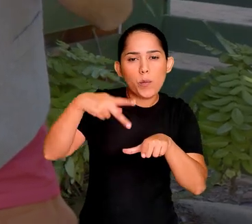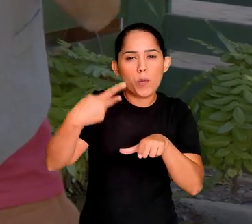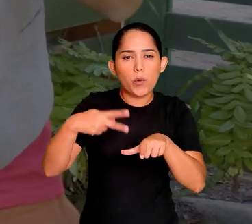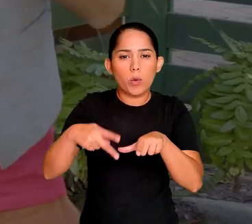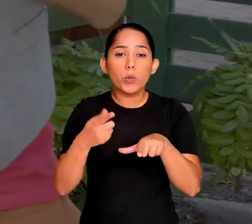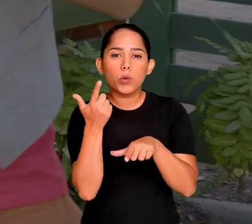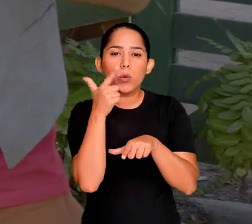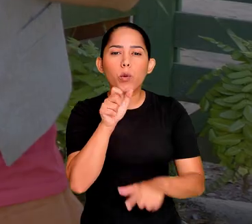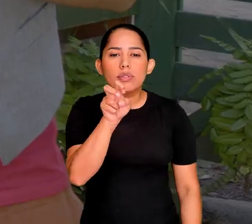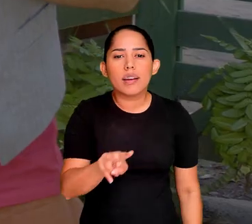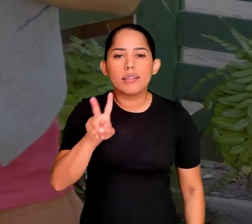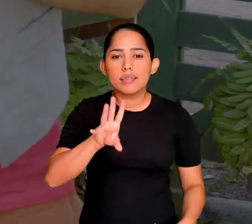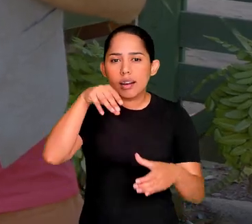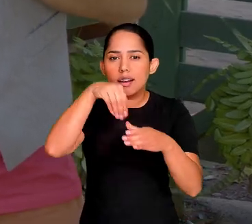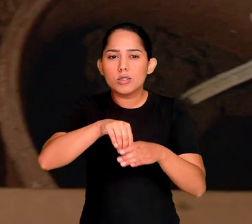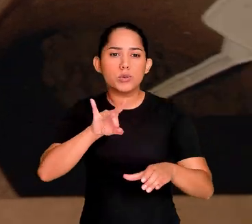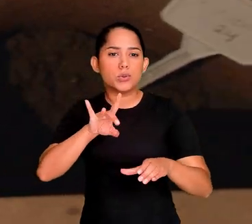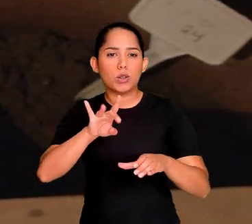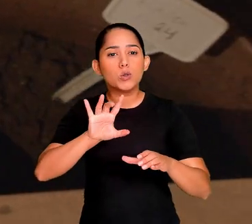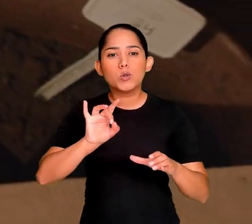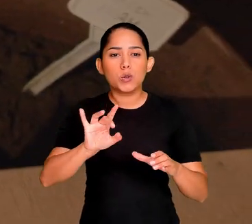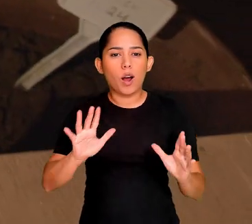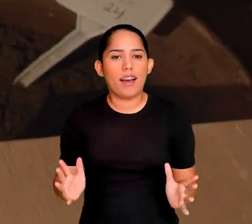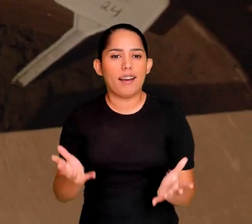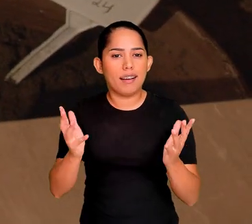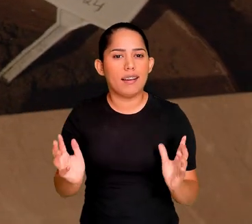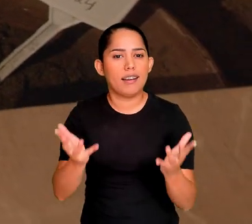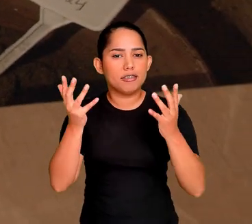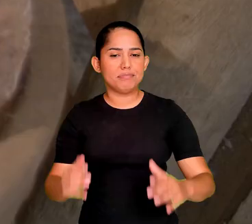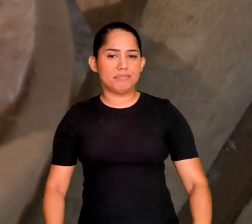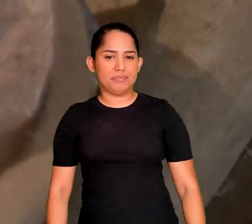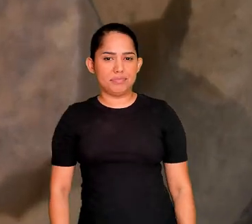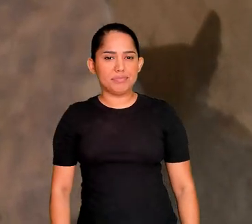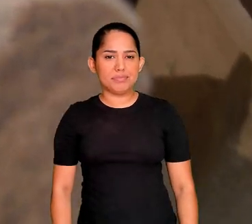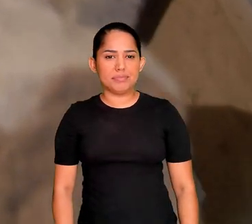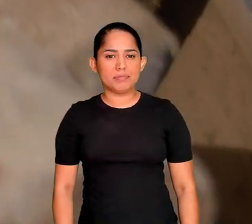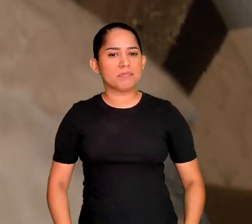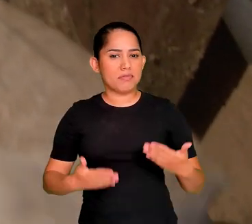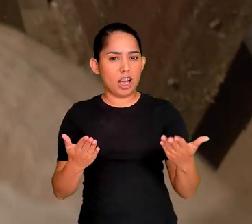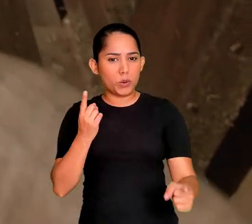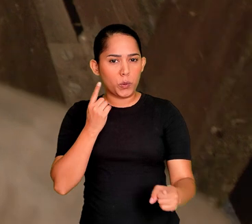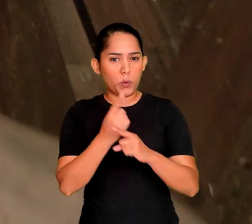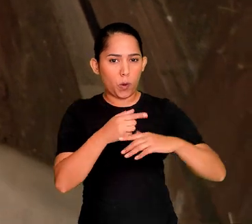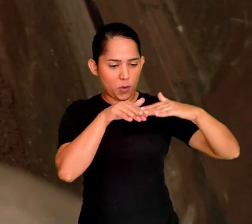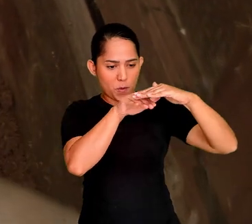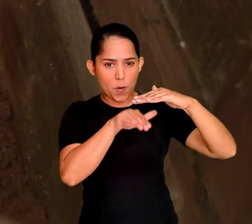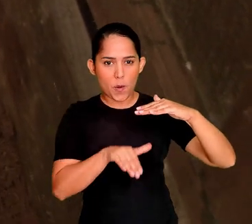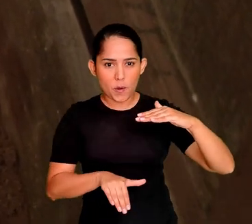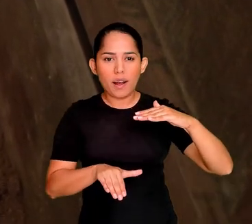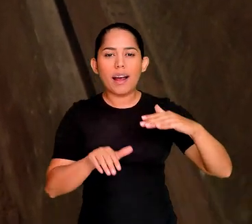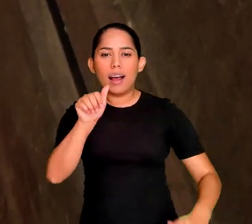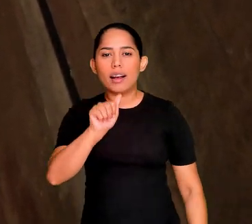próprio solo é capaz de produzir as suas vitaminas. Então aqui a gente encontra o estoque da